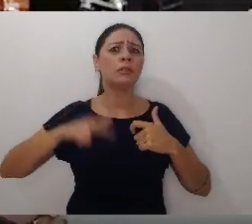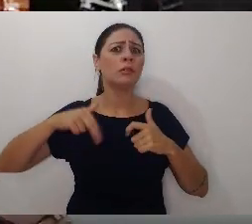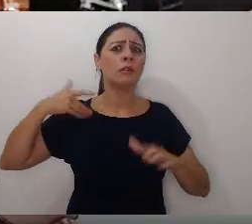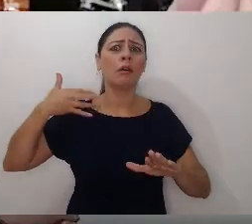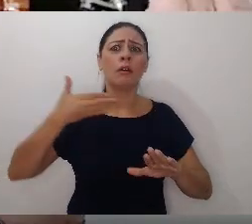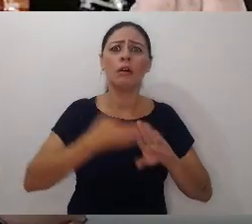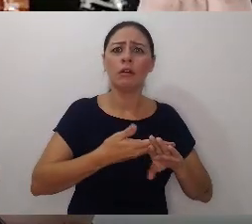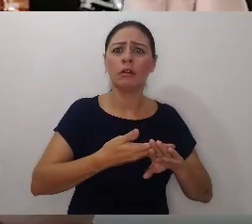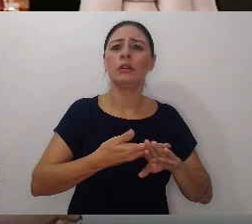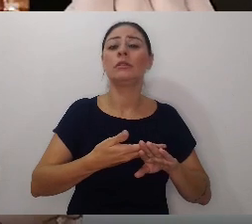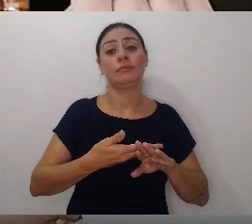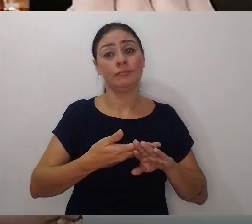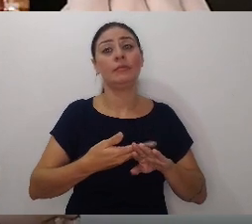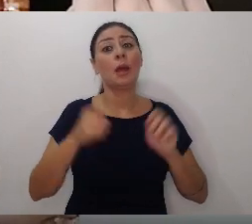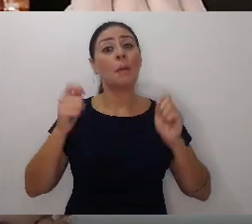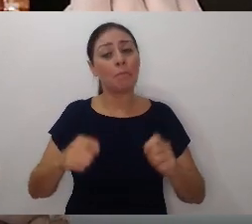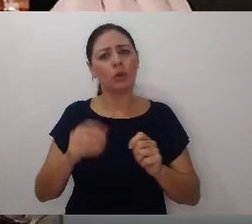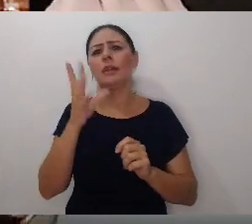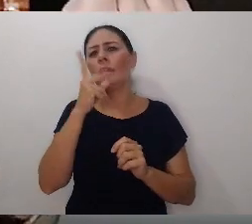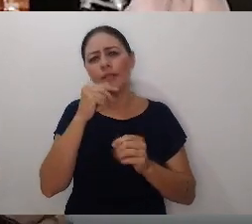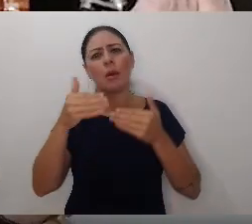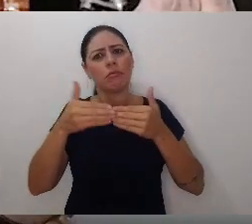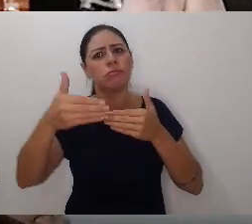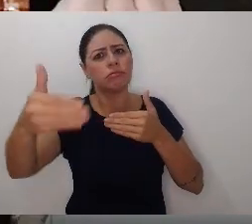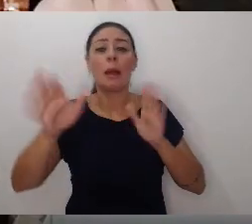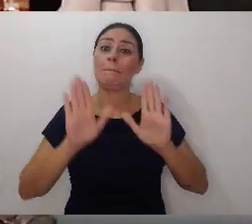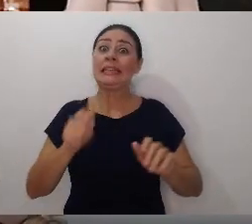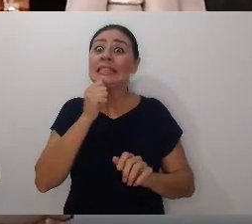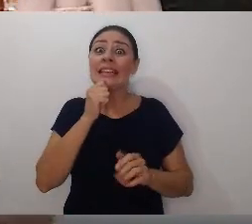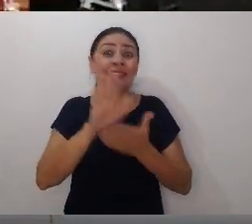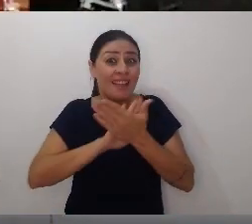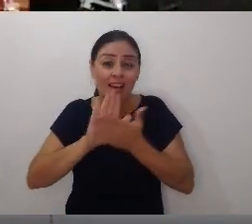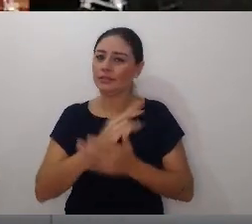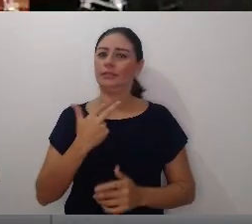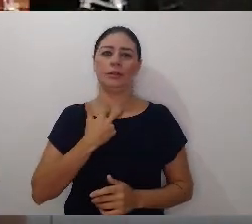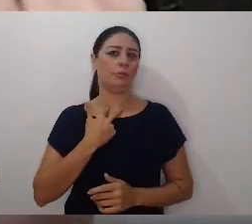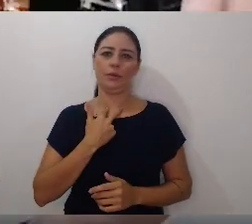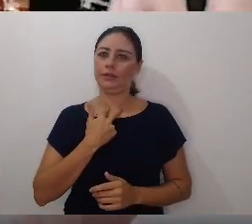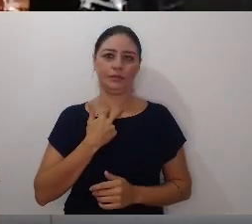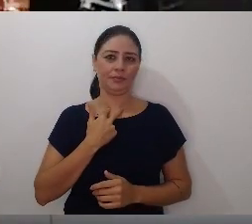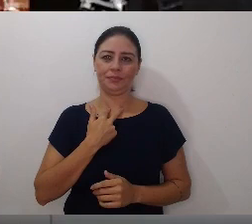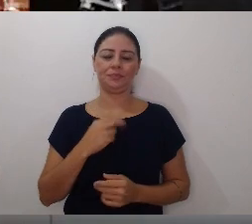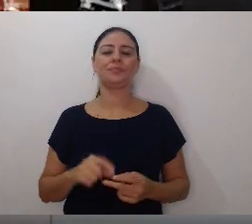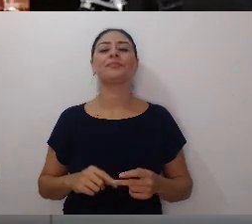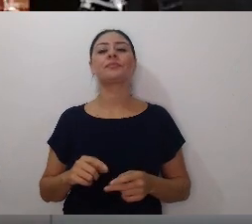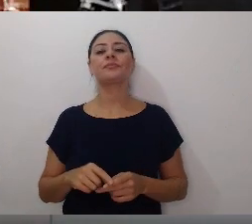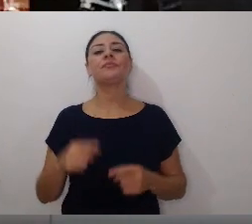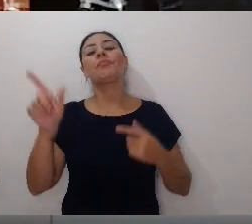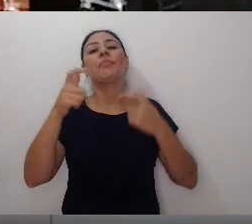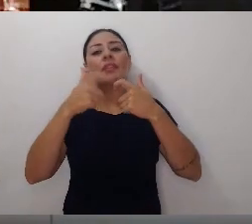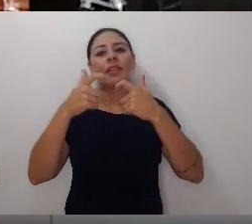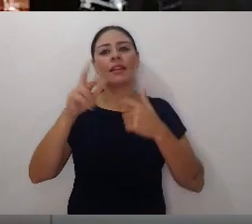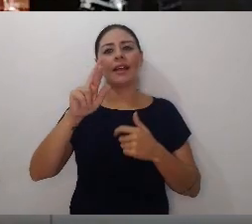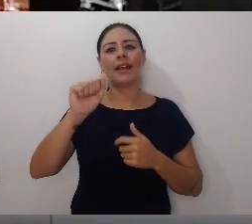recebido crianças com 3 meses que nunca foram no médico, foram com um dia, pesar, depois nunca mais foram. Pode até aumentar o espaço, mas ficar sem